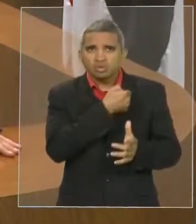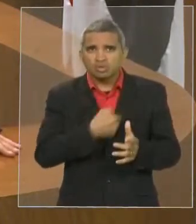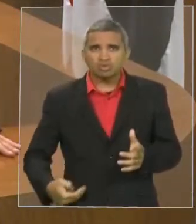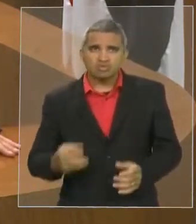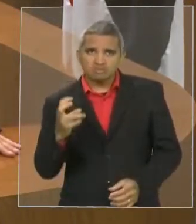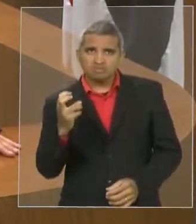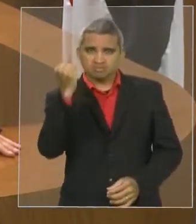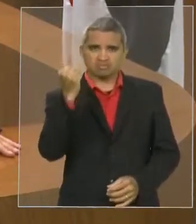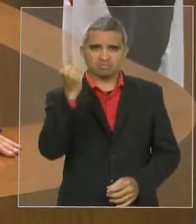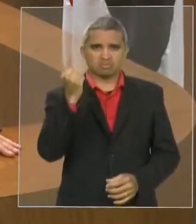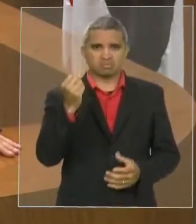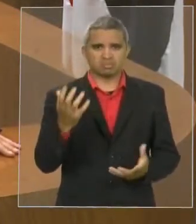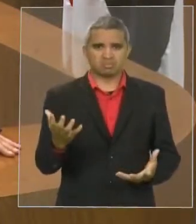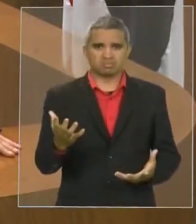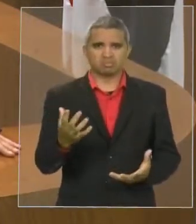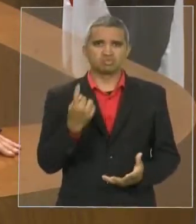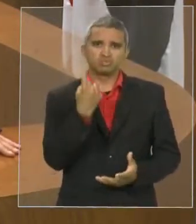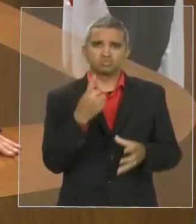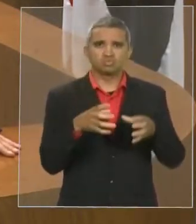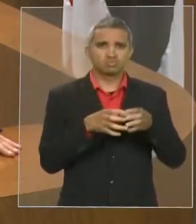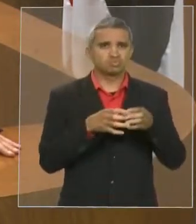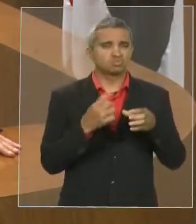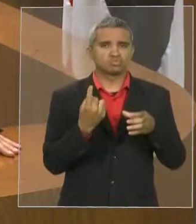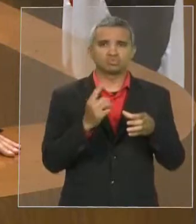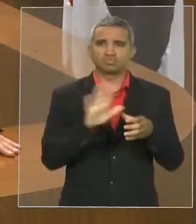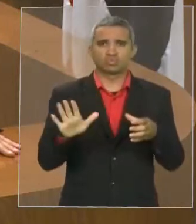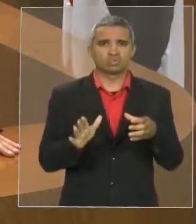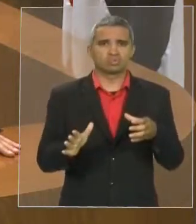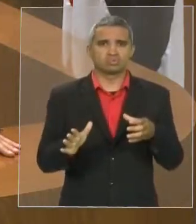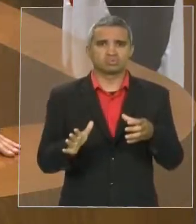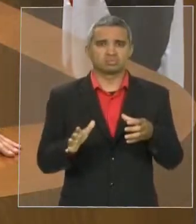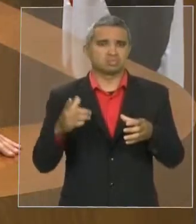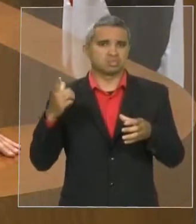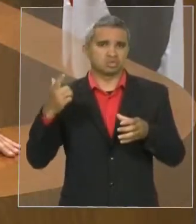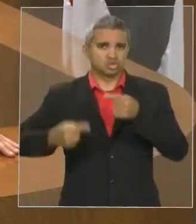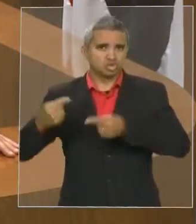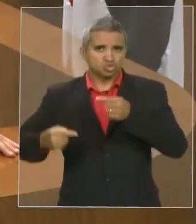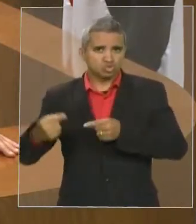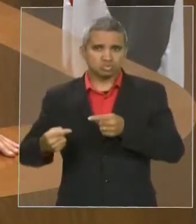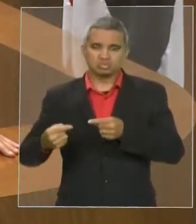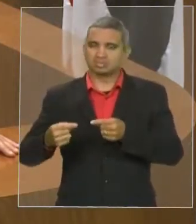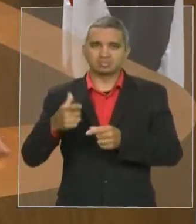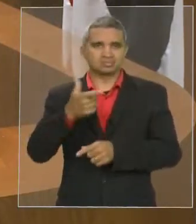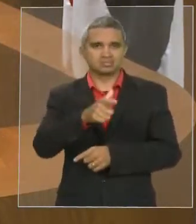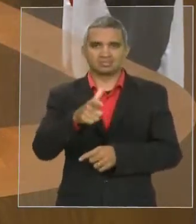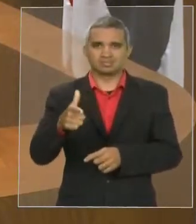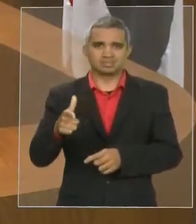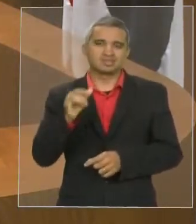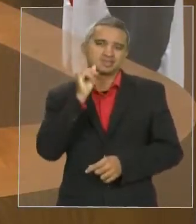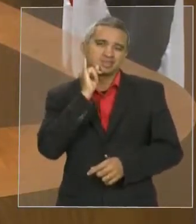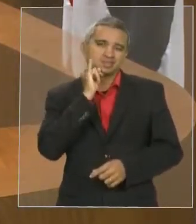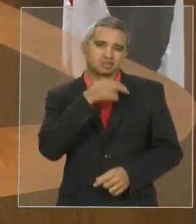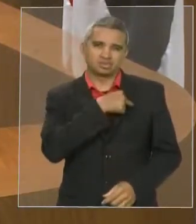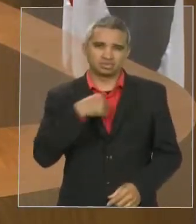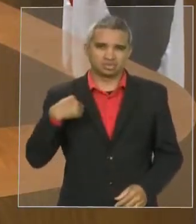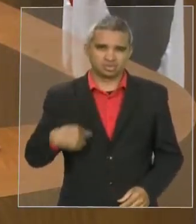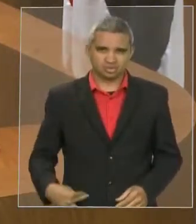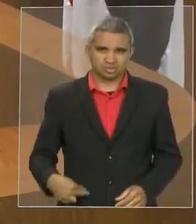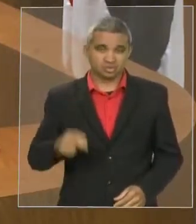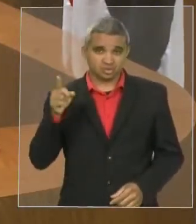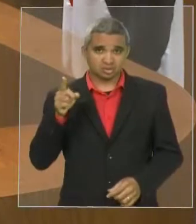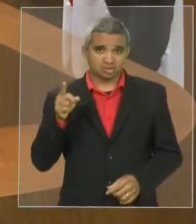tem acompanhado, e tem acompanhado sim, de forma arbitrária, de forma ditatorial, como tem sido feito pelo governo do